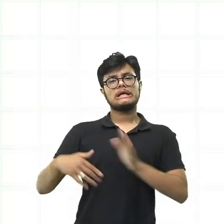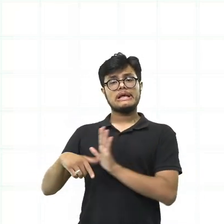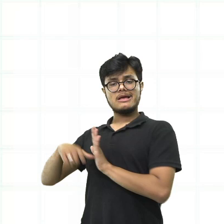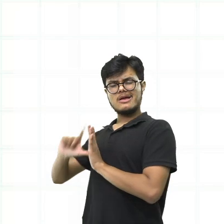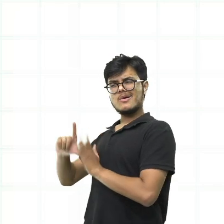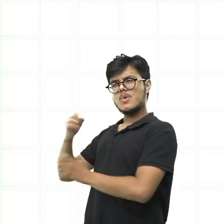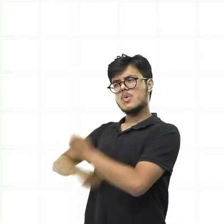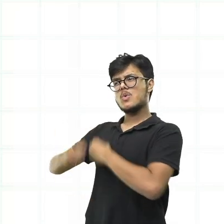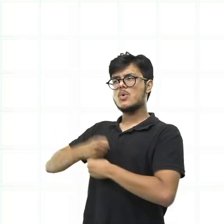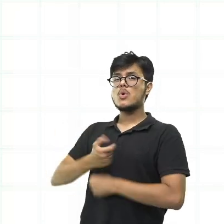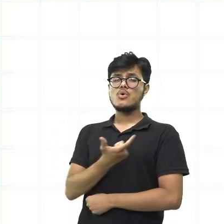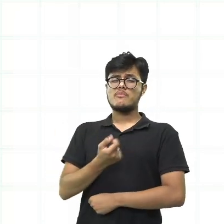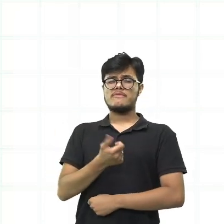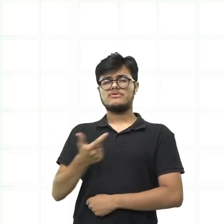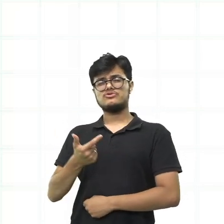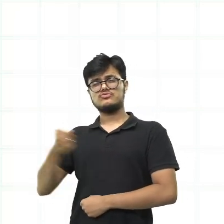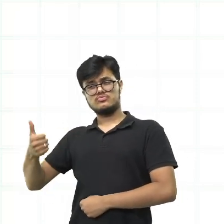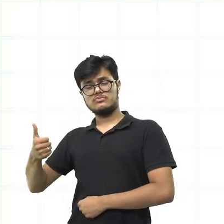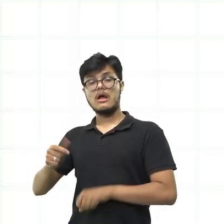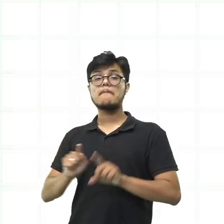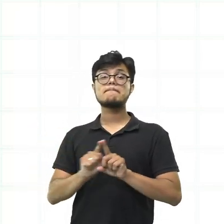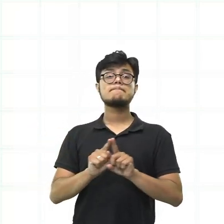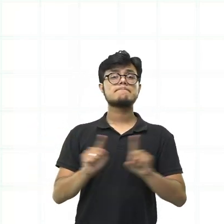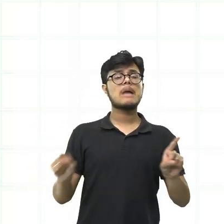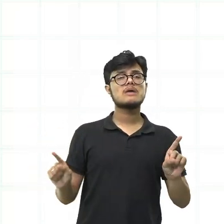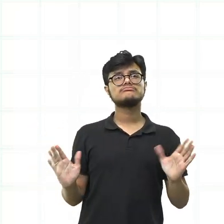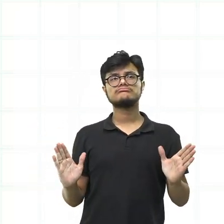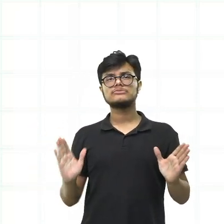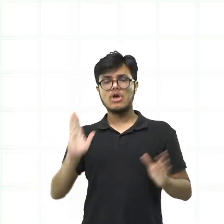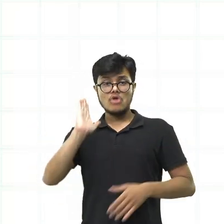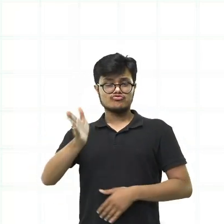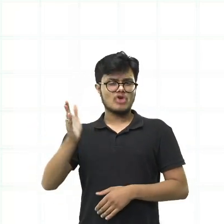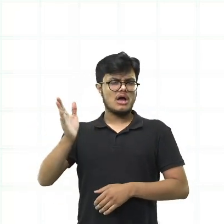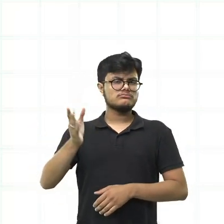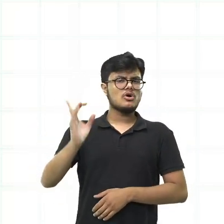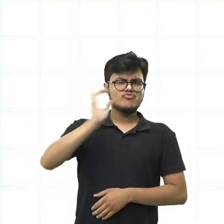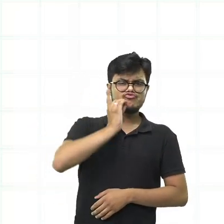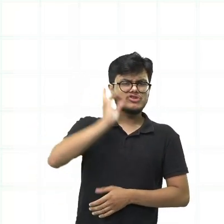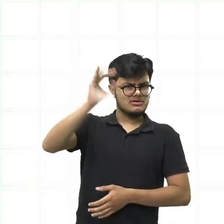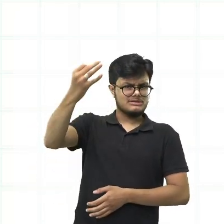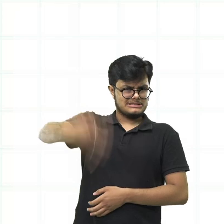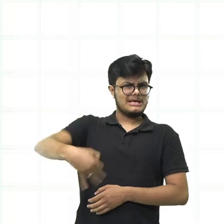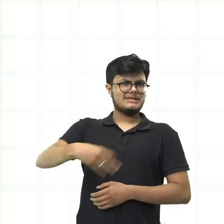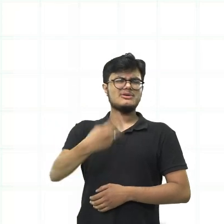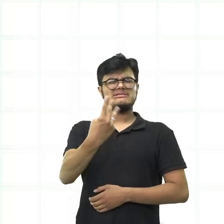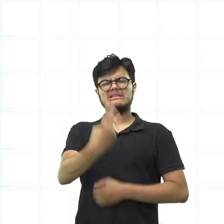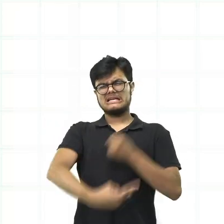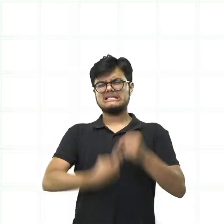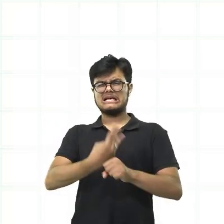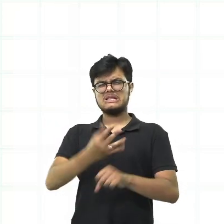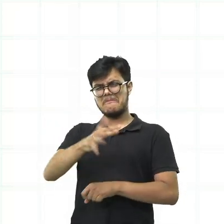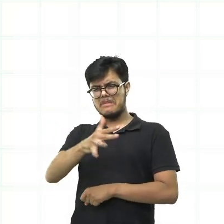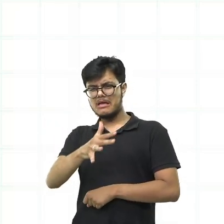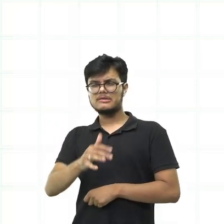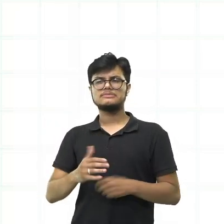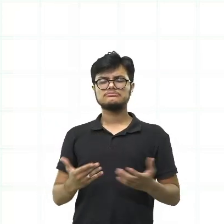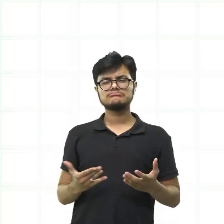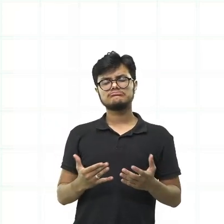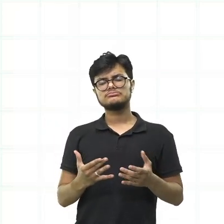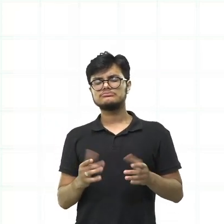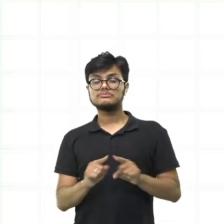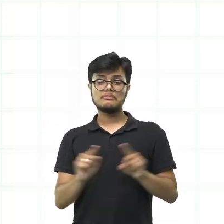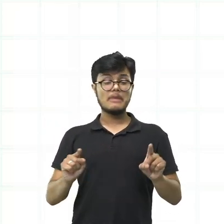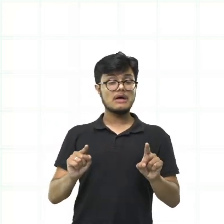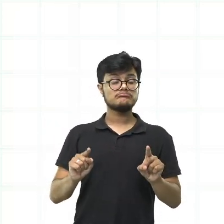foi em 2021. Mas aí, né, já se voltou, agora ocorreu somente em 3 anos a diferença entre uma Olimpíada e